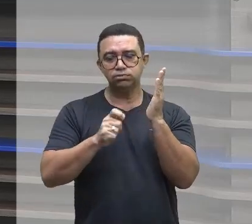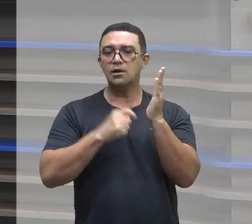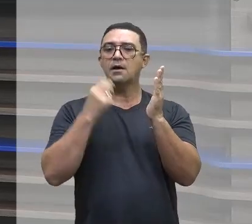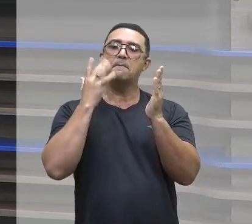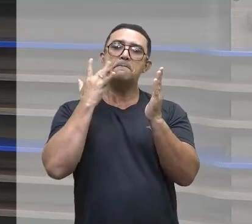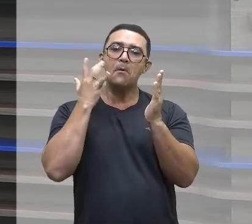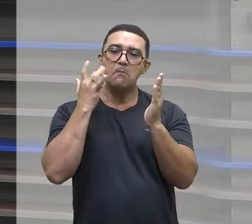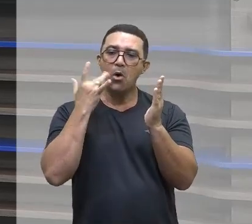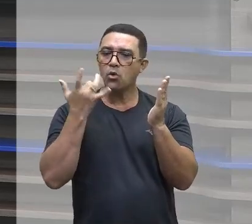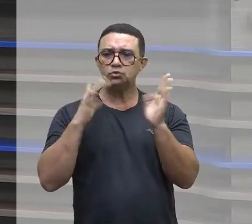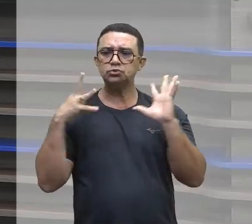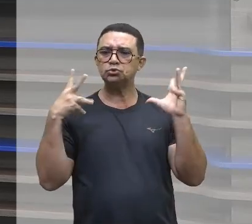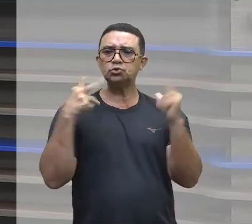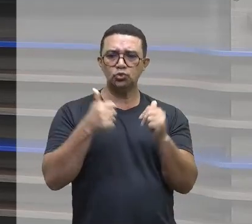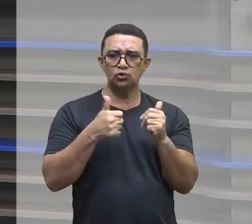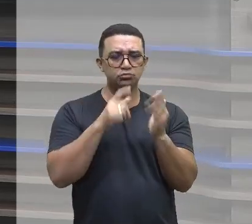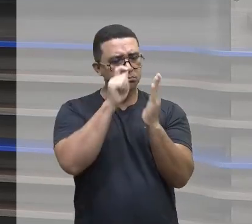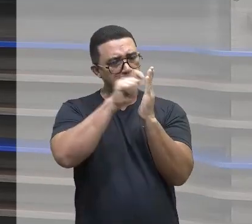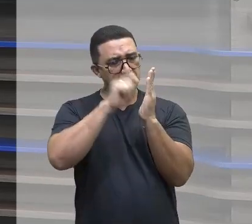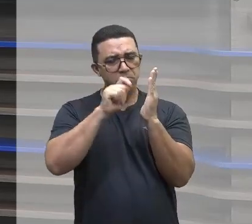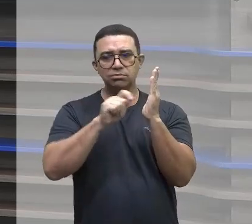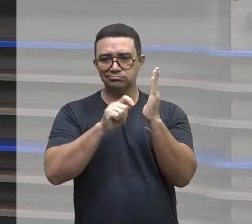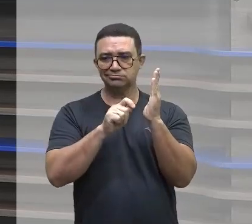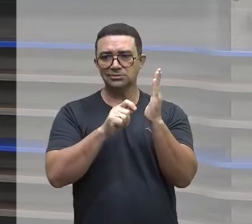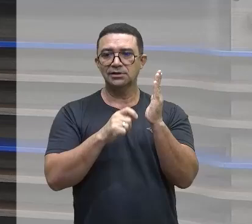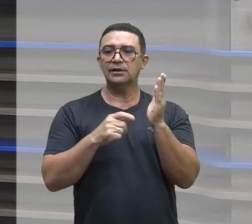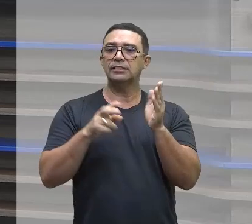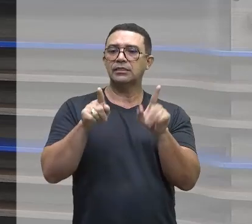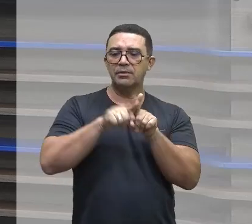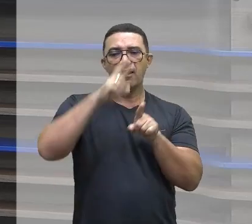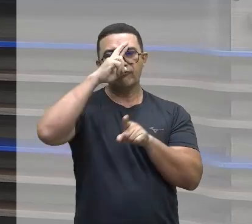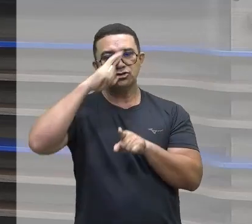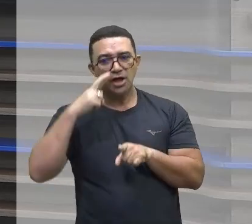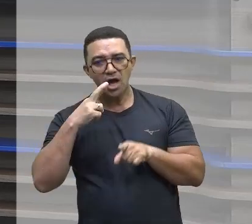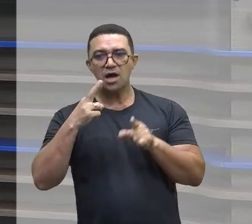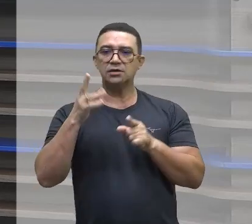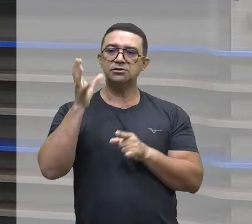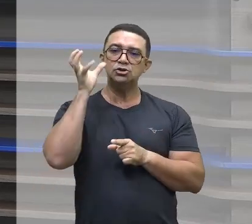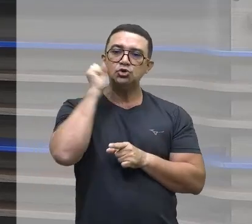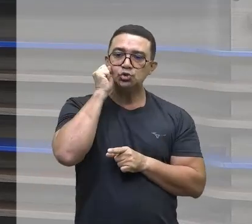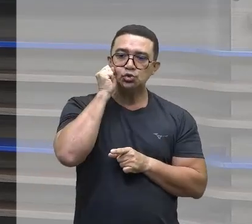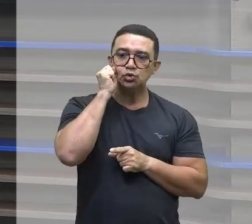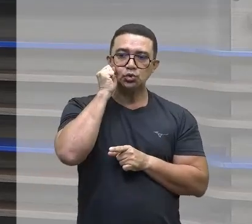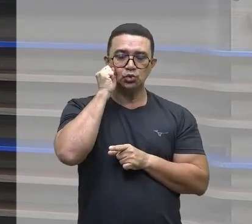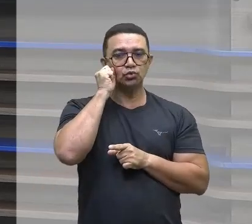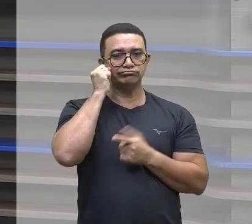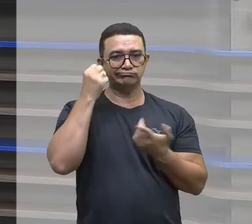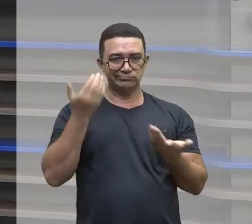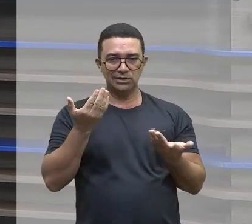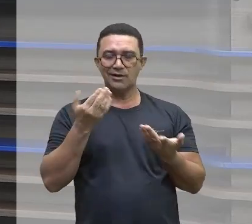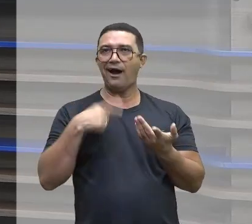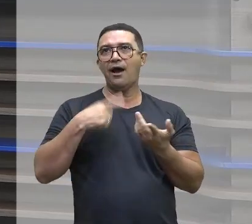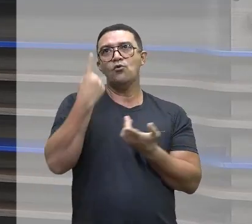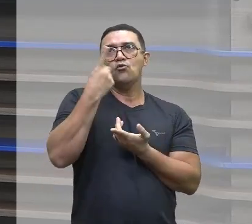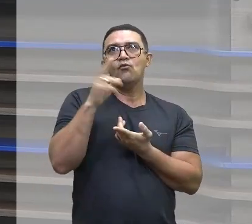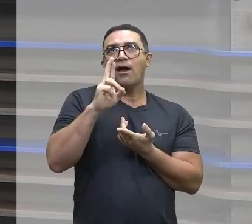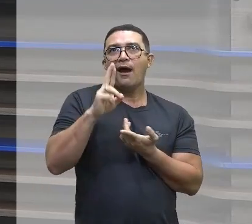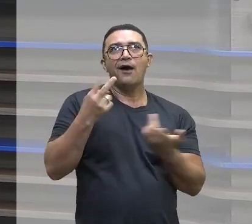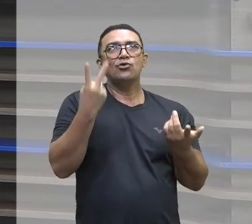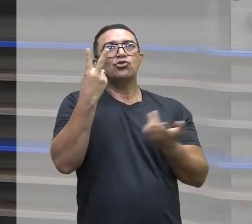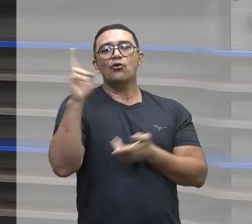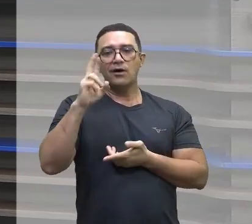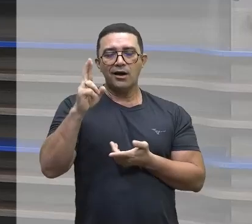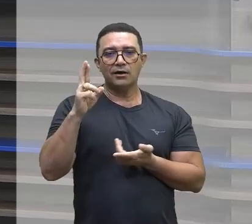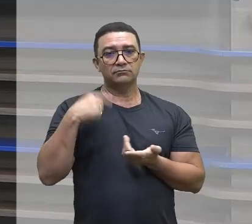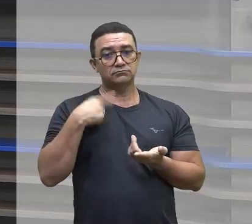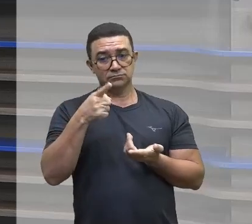bombom, qualquer coisa vai entrar nessa conta. O refrigerante, o suco que você compra ali, foi R$1, foi R$2, mas